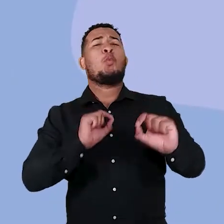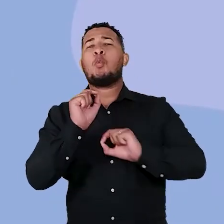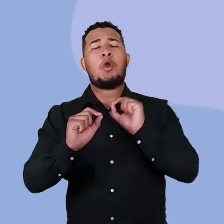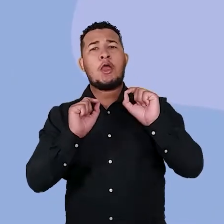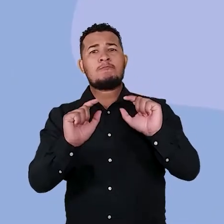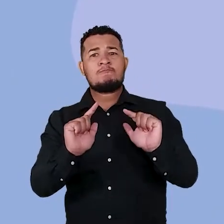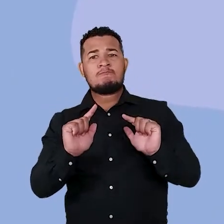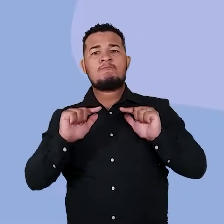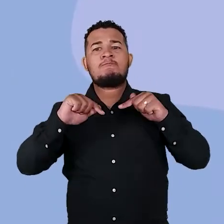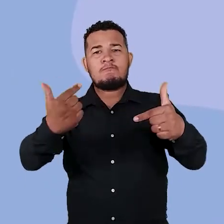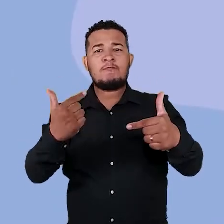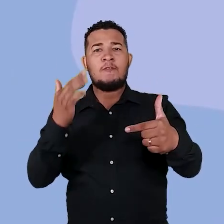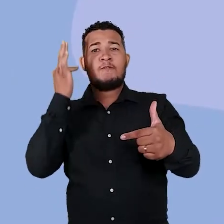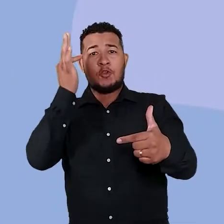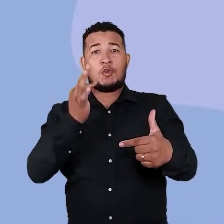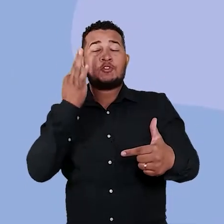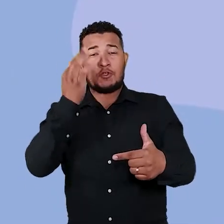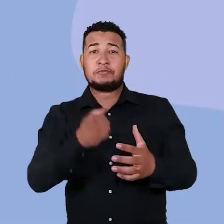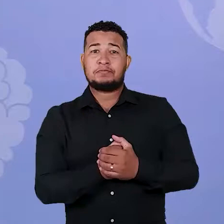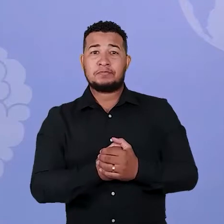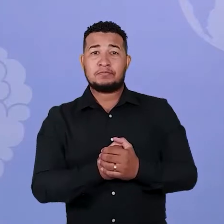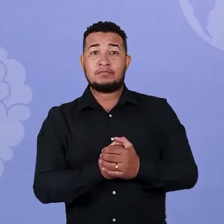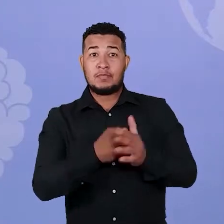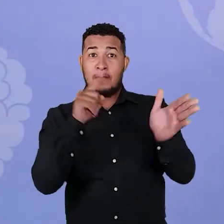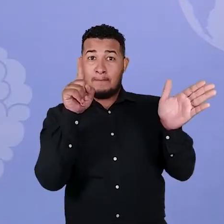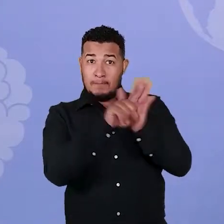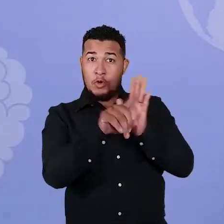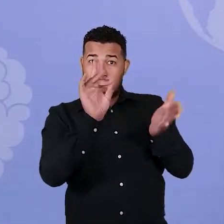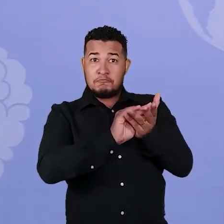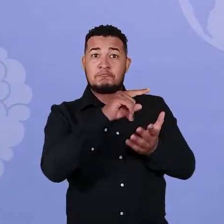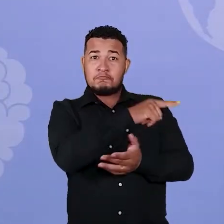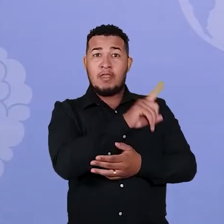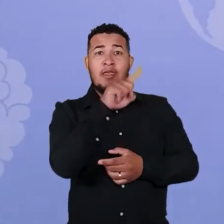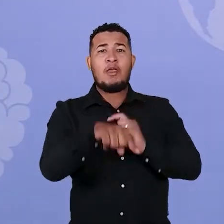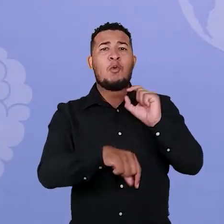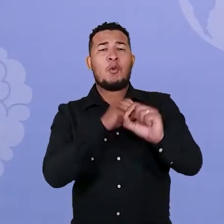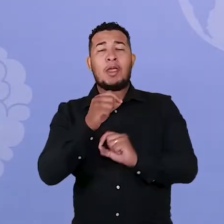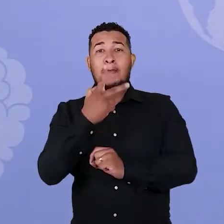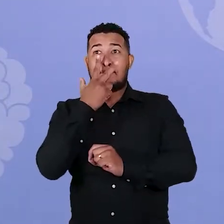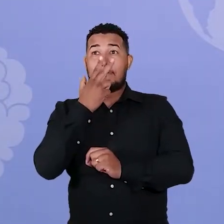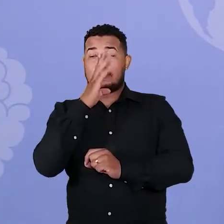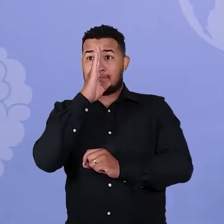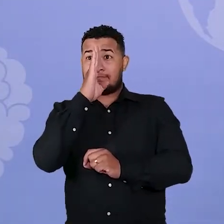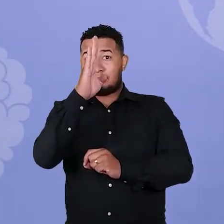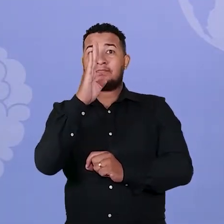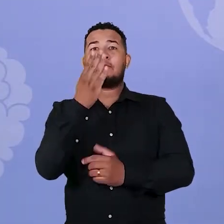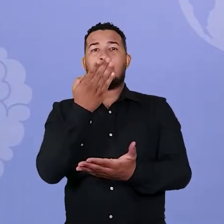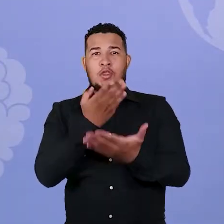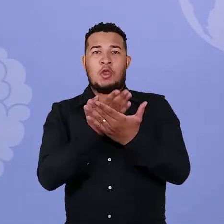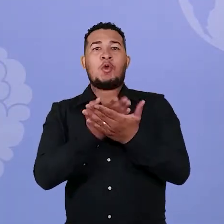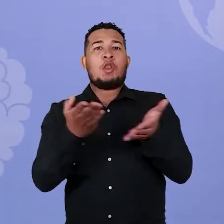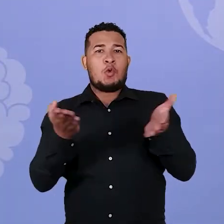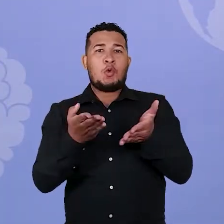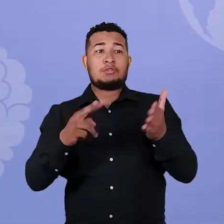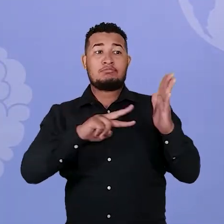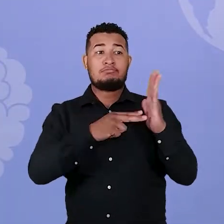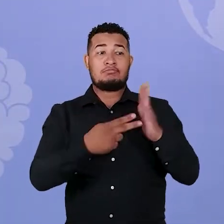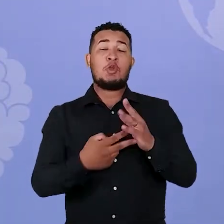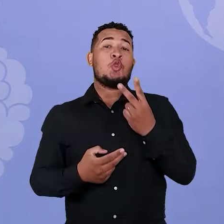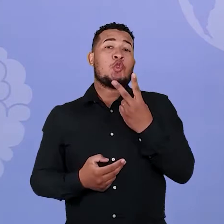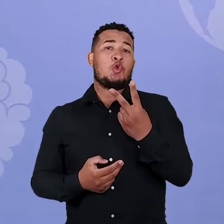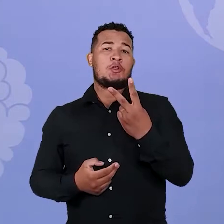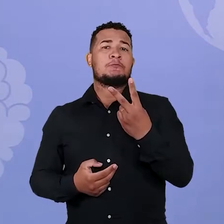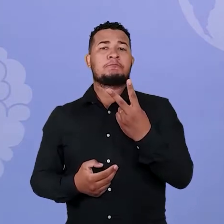é atitude filosófica? Essa pergunta é o princípio da nossa aula, em